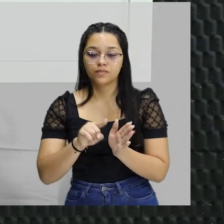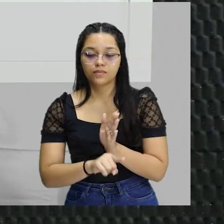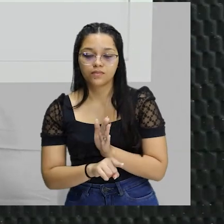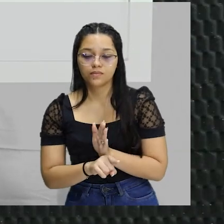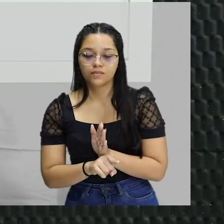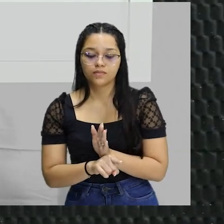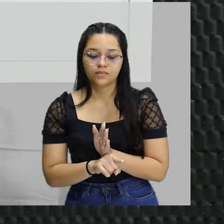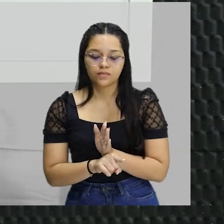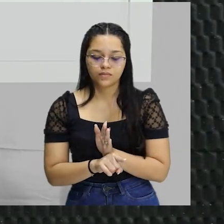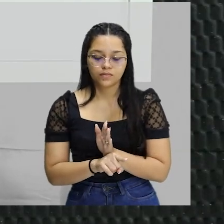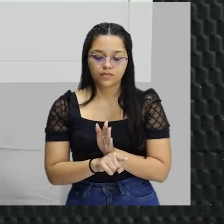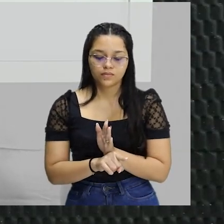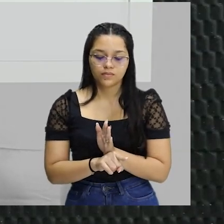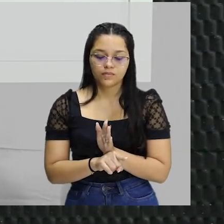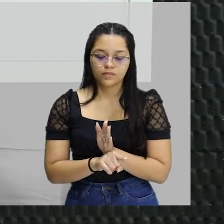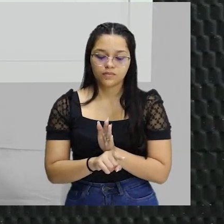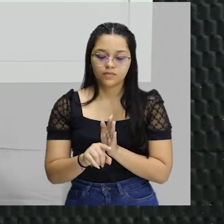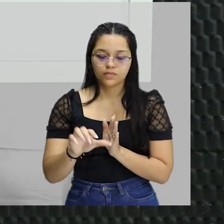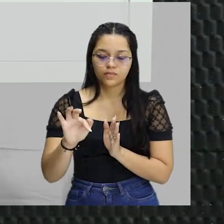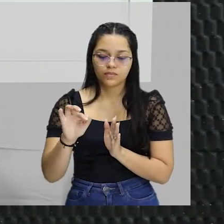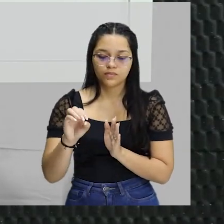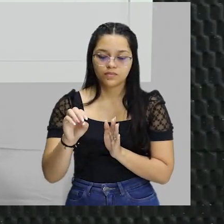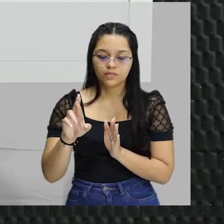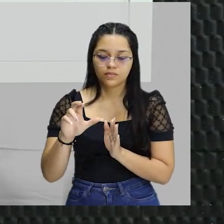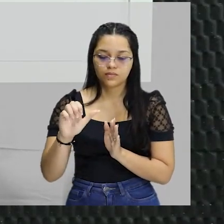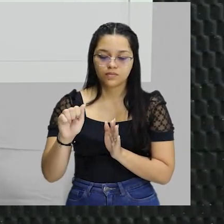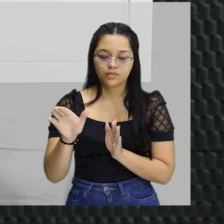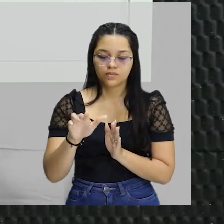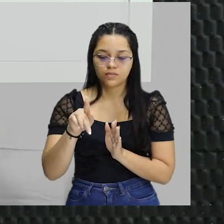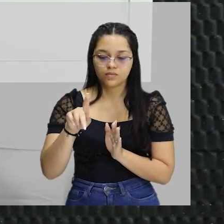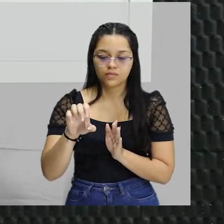menos força peso,